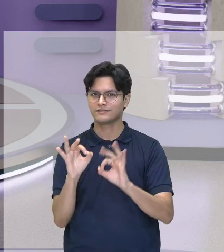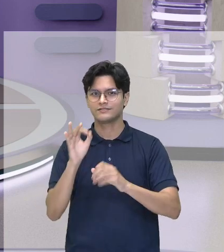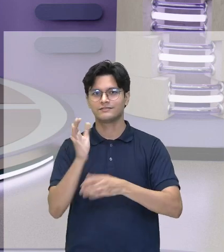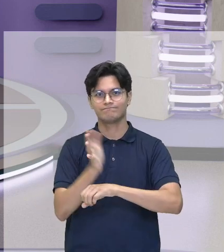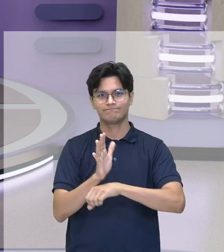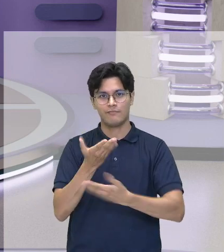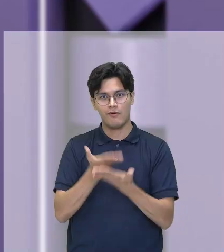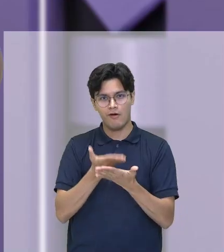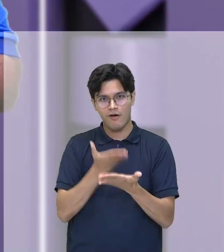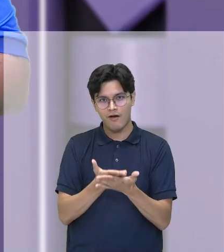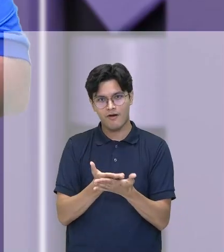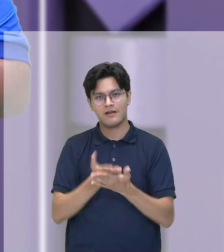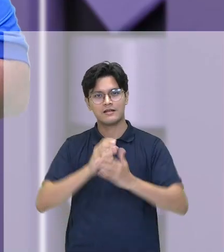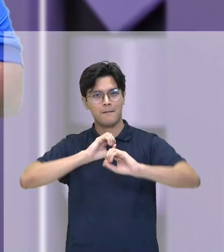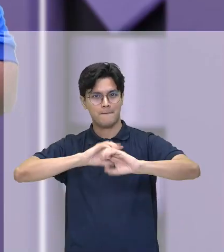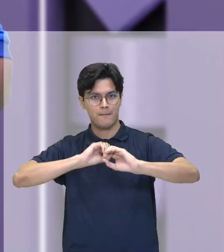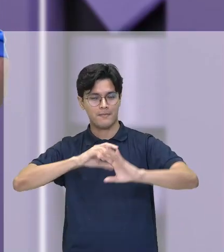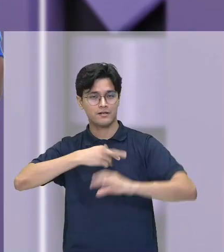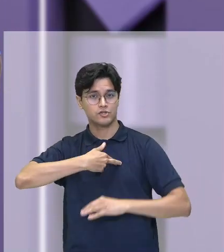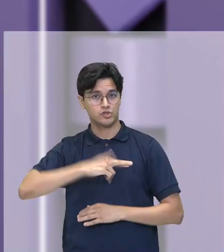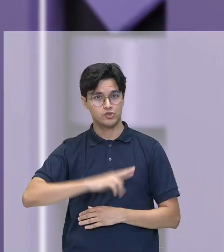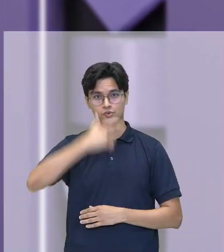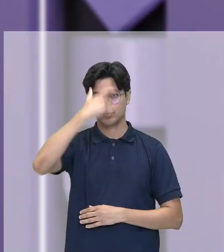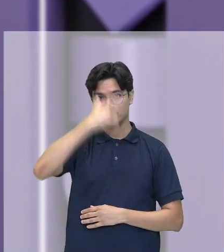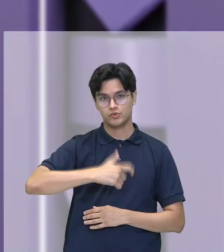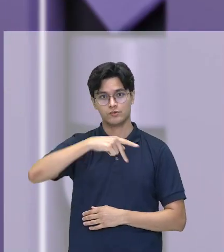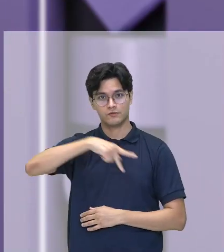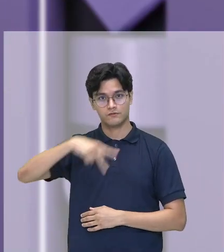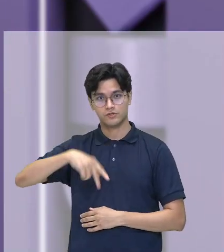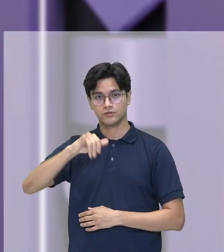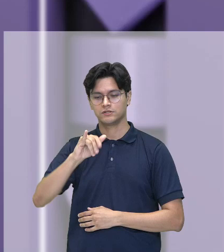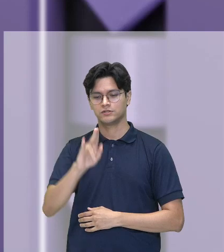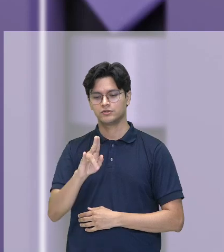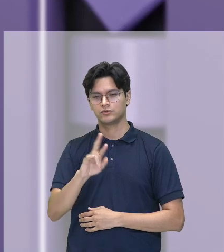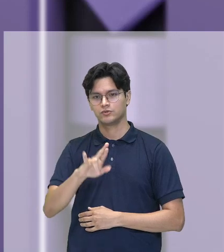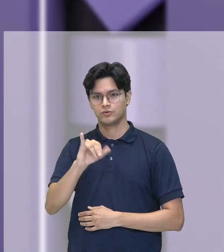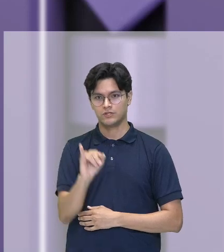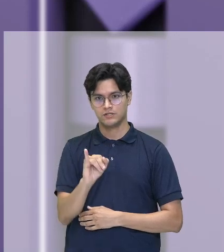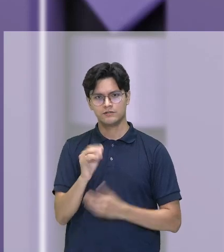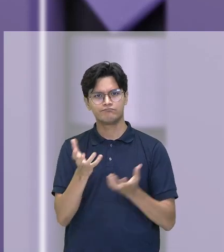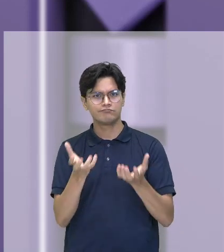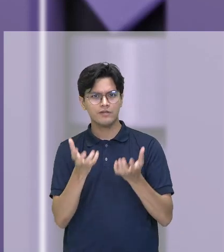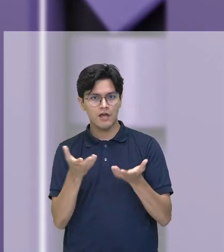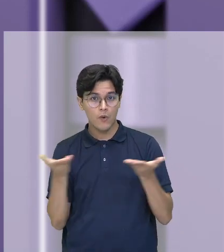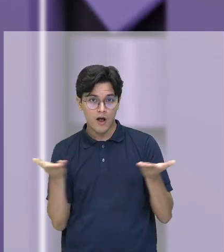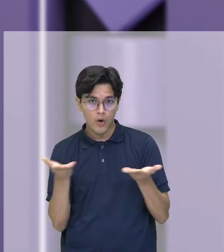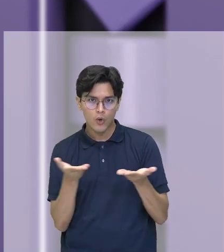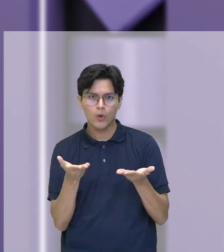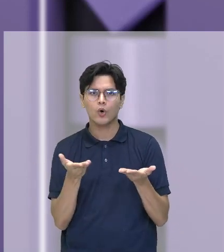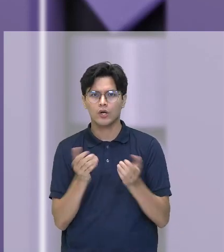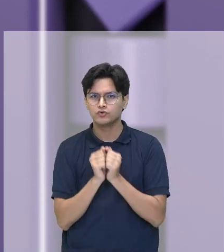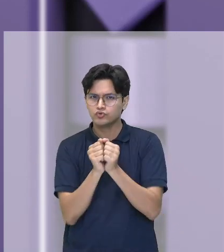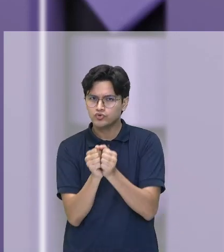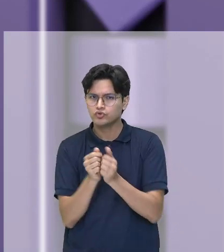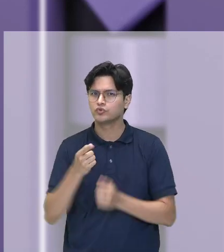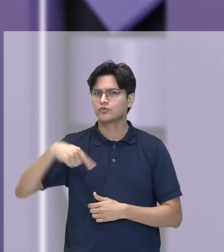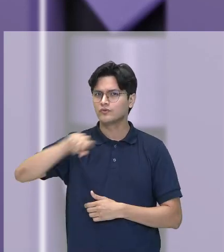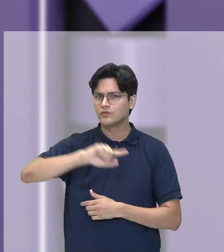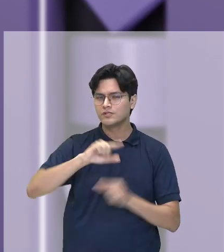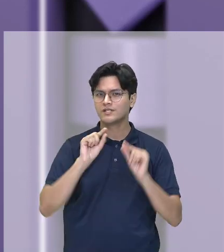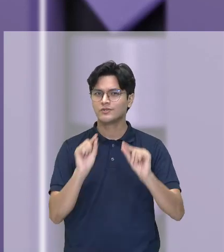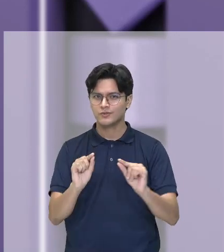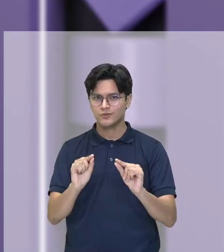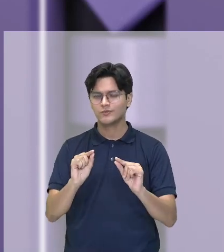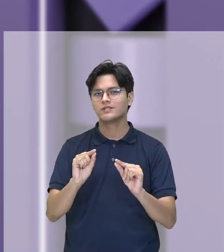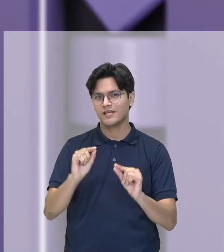ensino religioso. Eu sou o professor Yuri Lima e quero te acompanhar para juntos e juntas